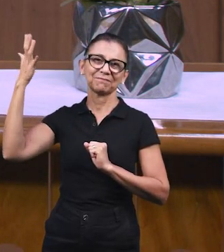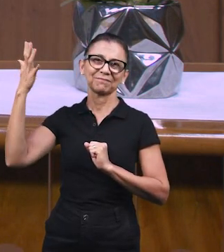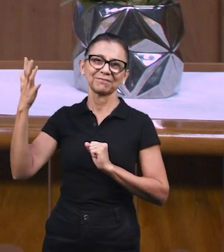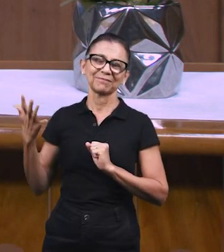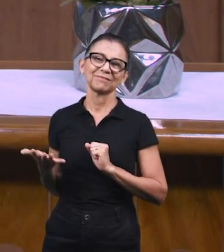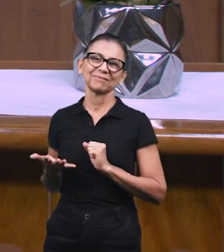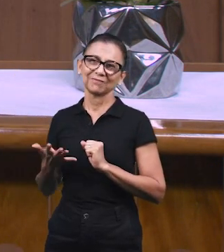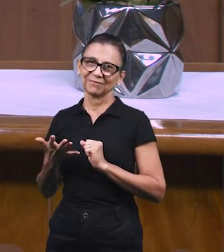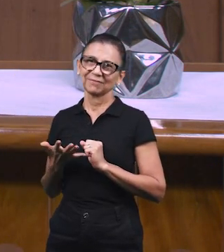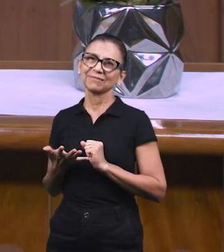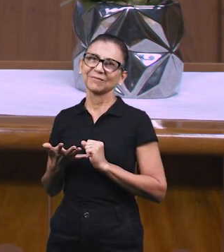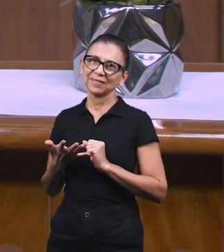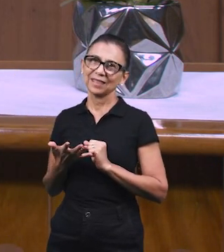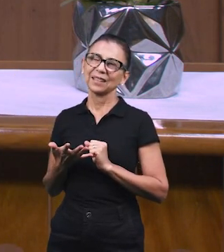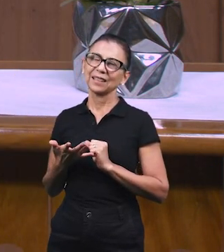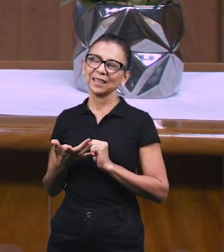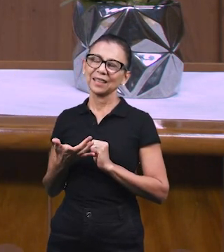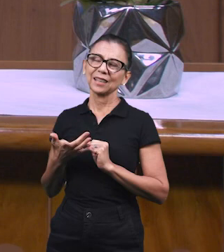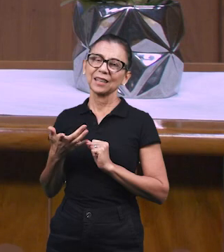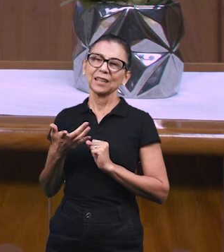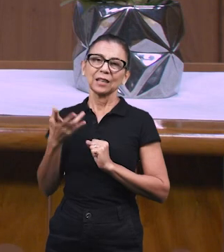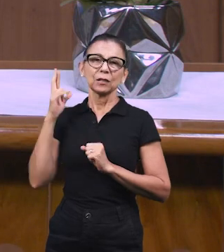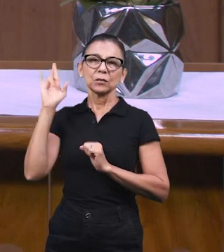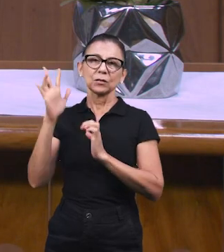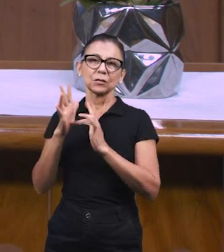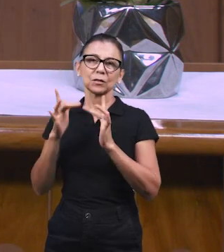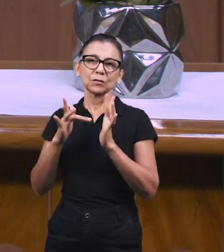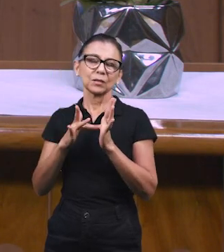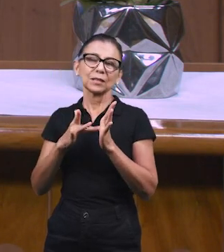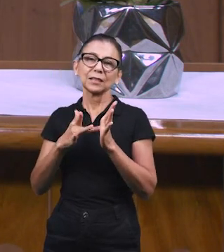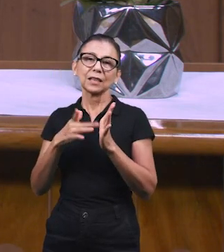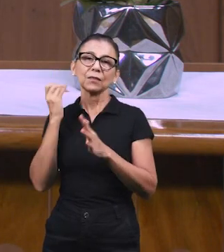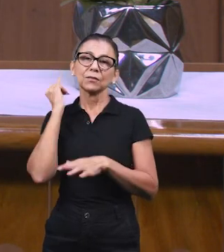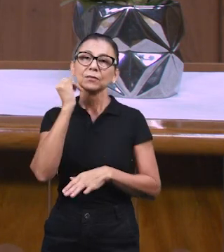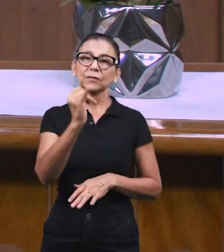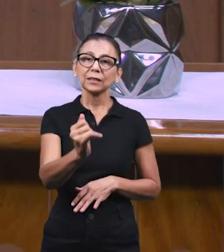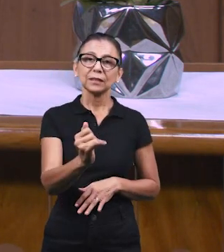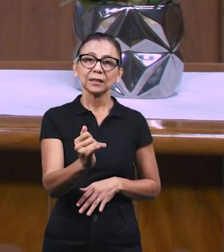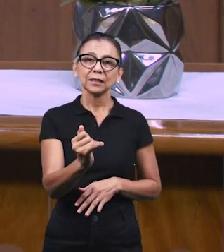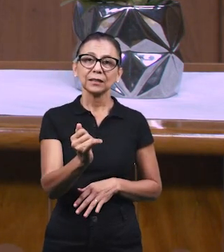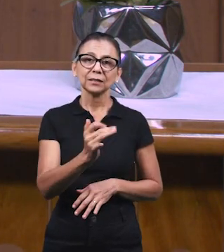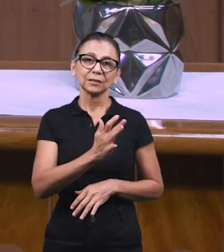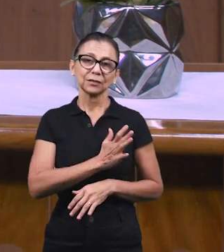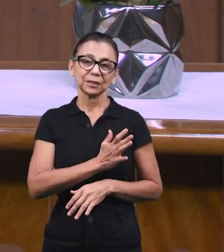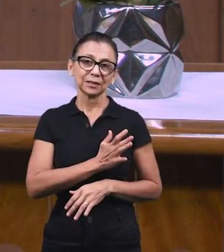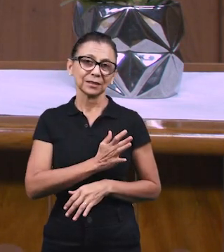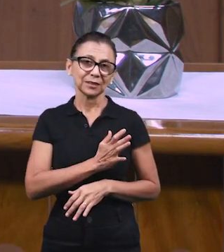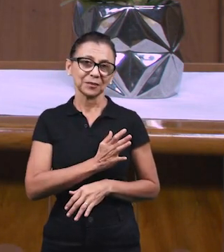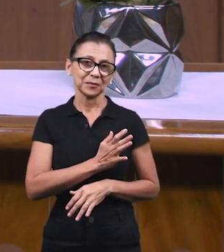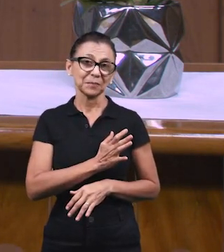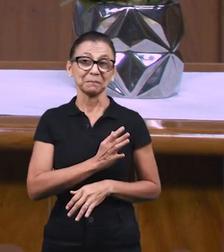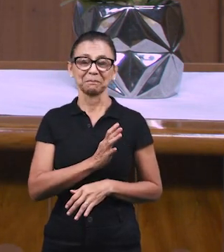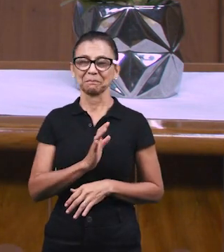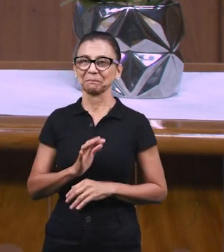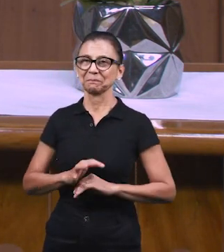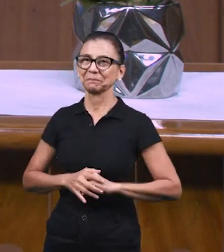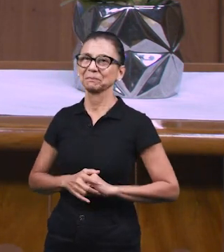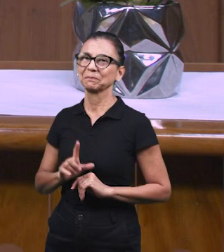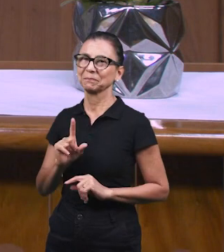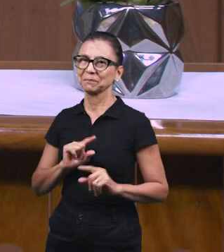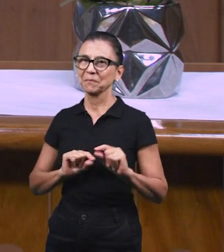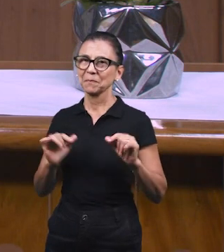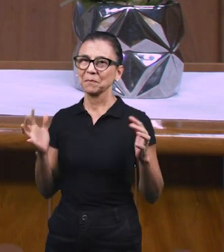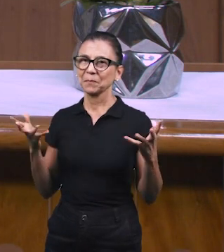porque Ele quer se dar a conhecer, Ele quer se revelar. E o maravilhoso é que quando isso